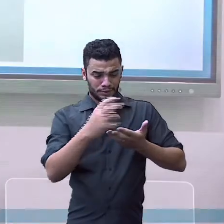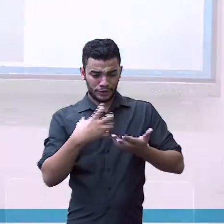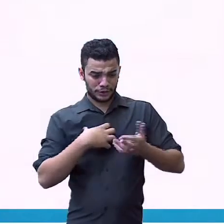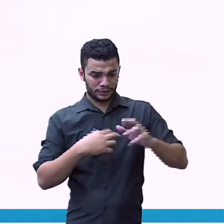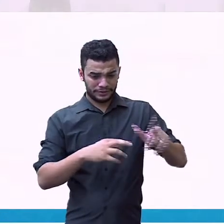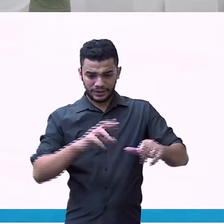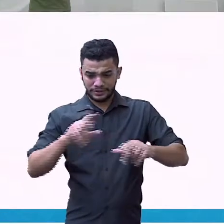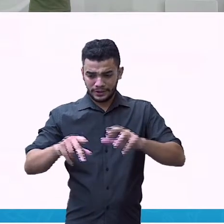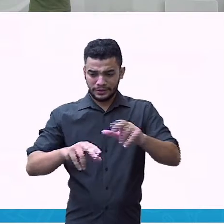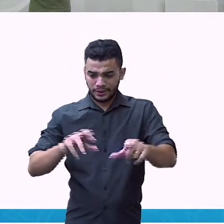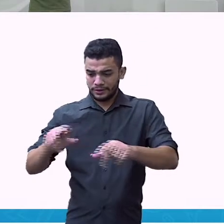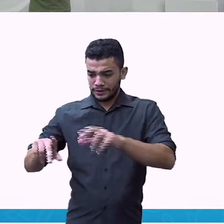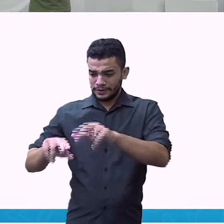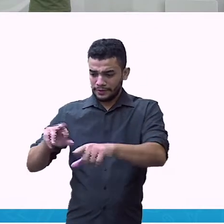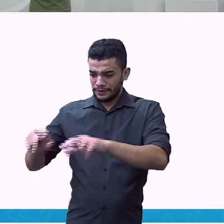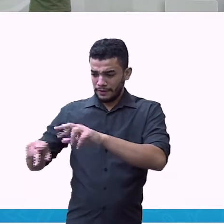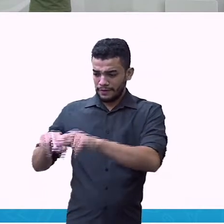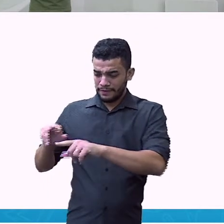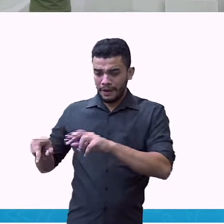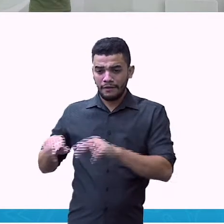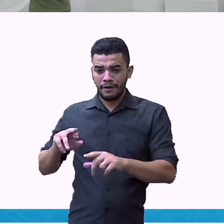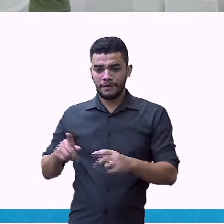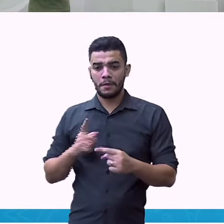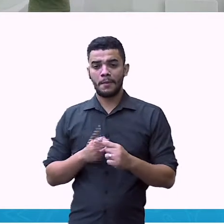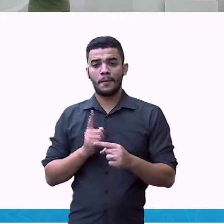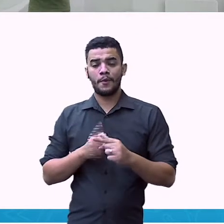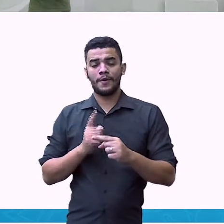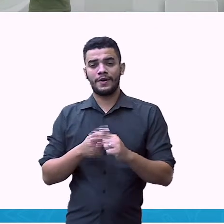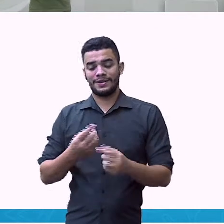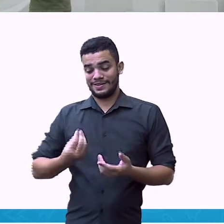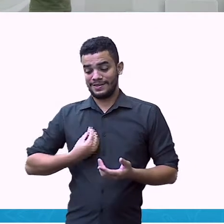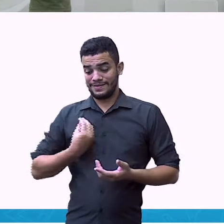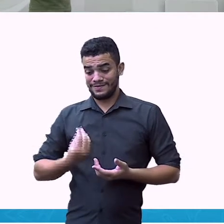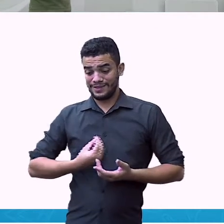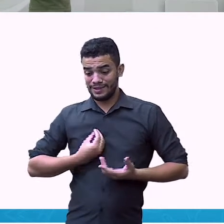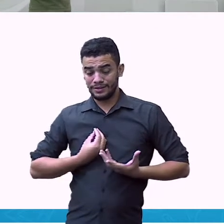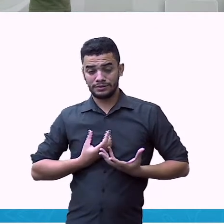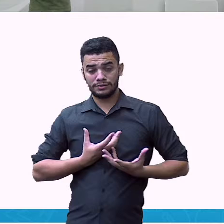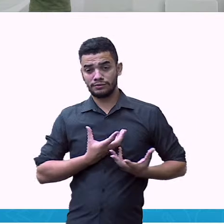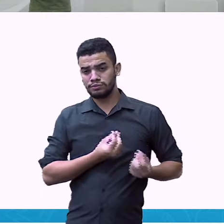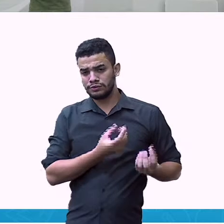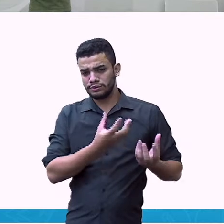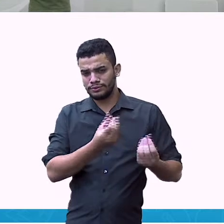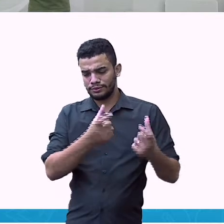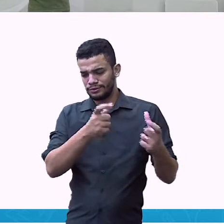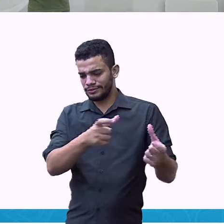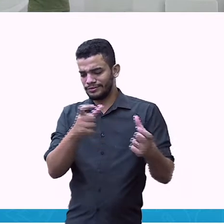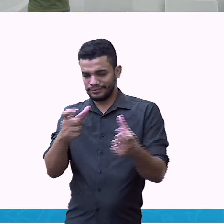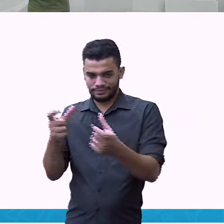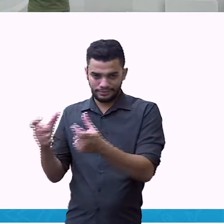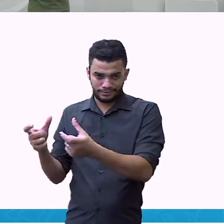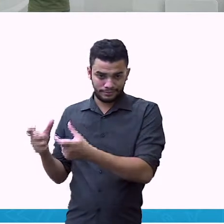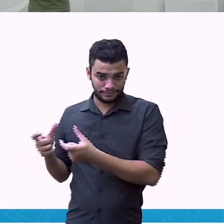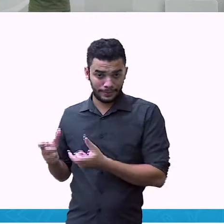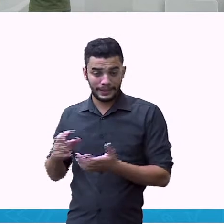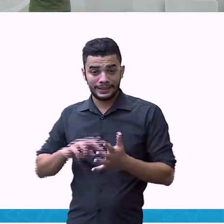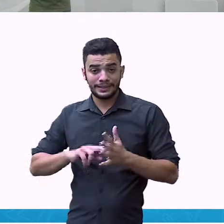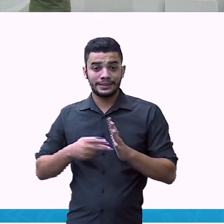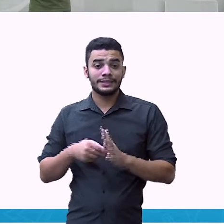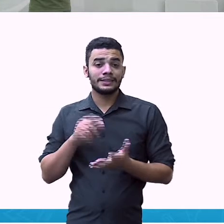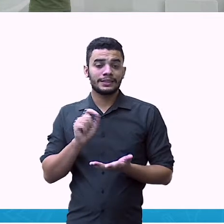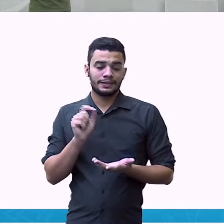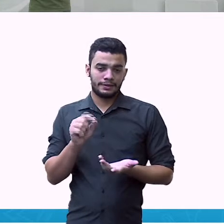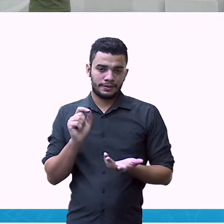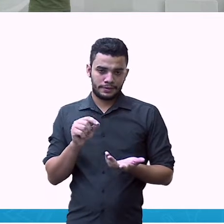biodiversidade, nós vamos perceber que parte do princípio de que ela é a variedade, então,